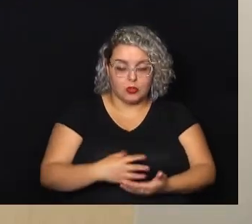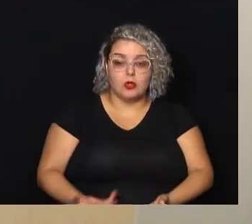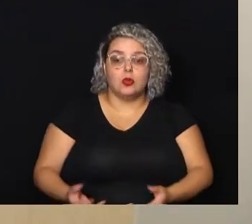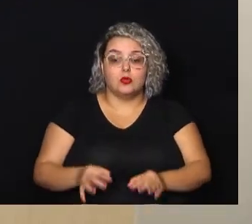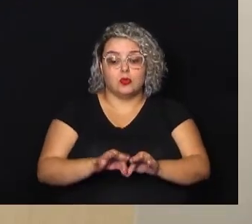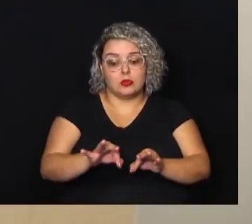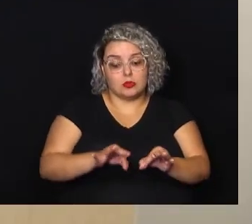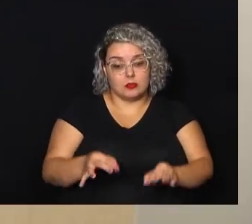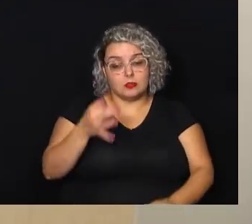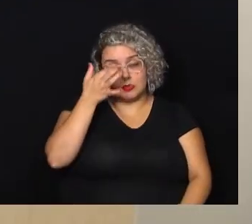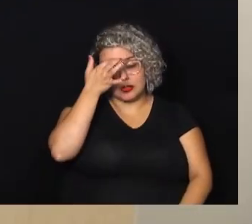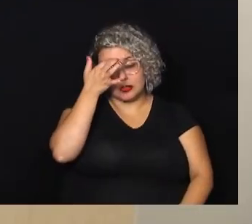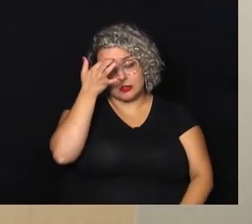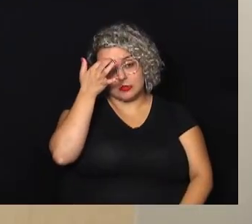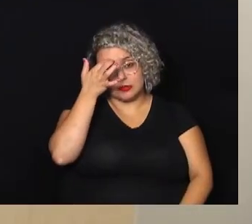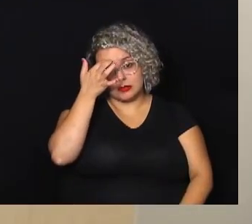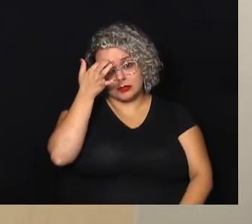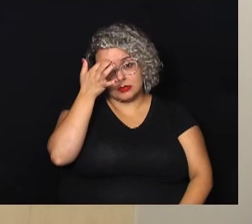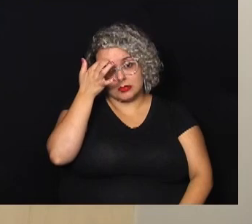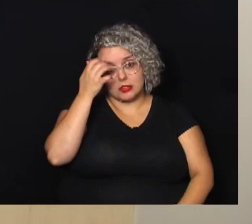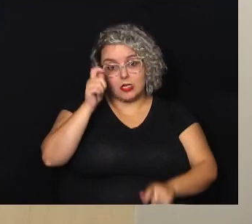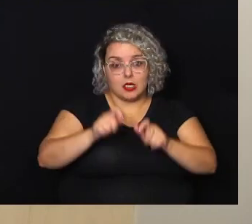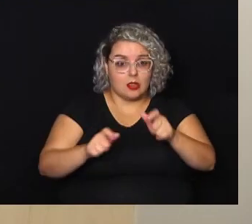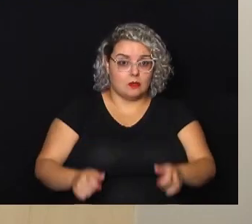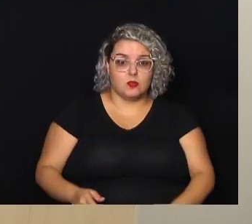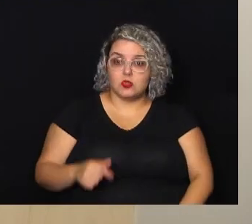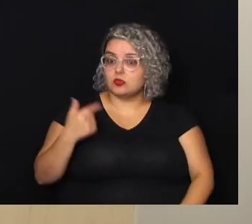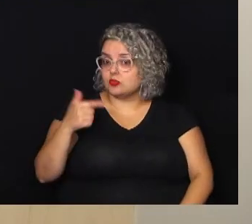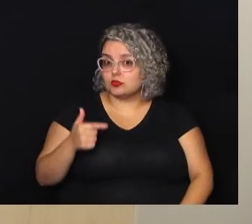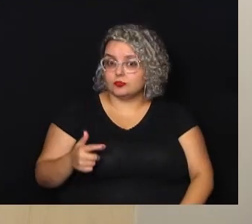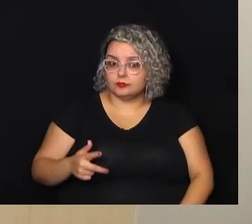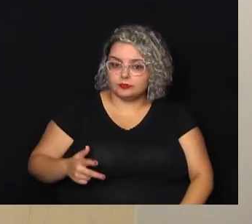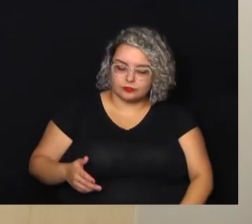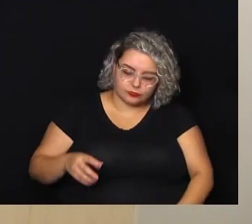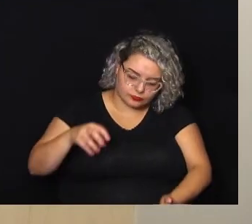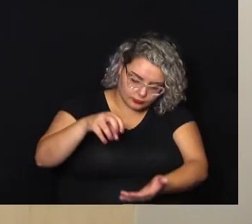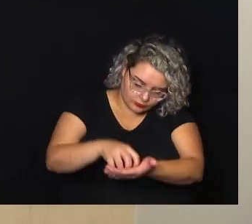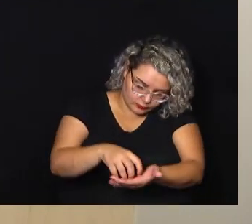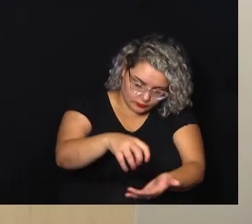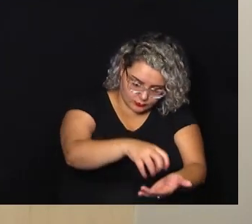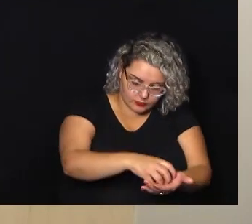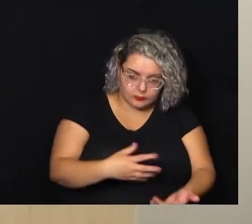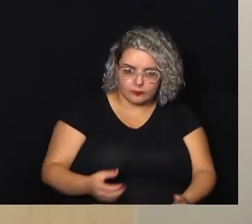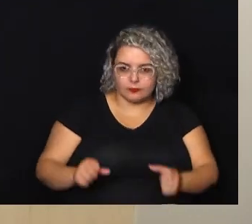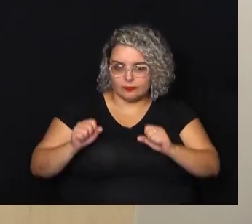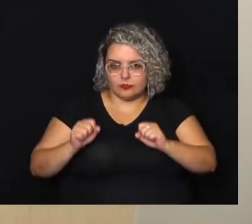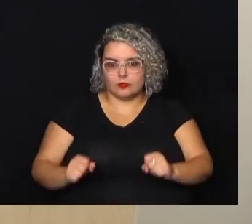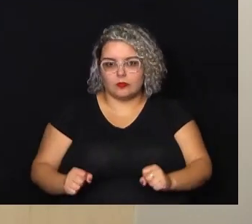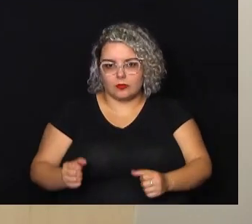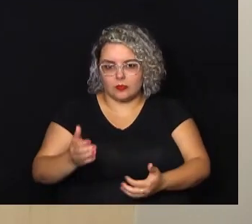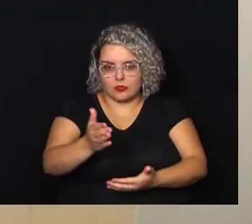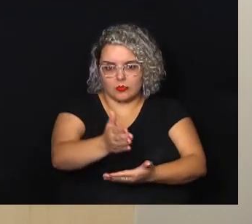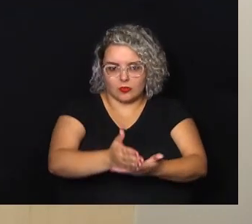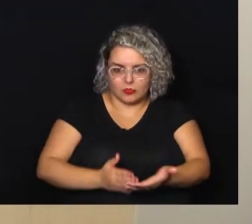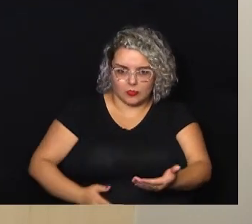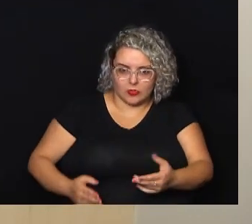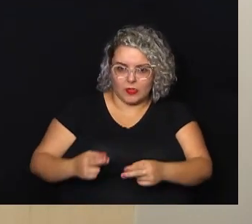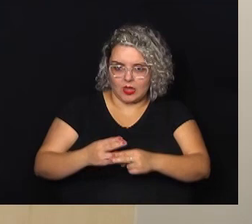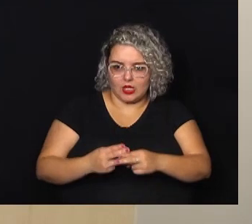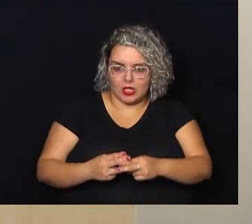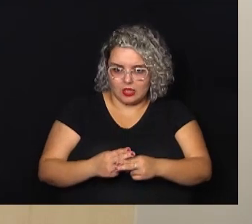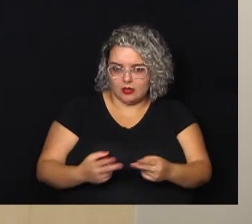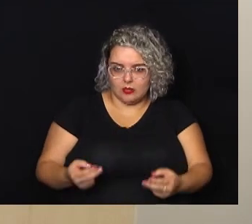depender do tamanho que você vai cortar o biscoito. Tá. A pessoa não tem o cortador. Ela pode, por exemplo, cortar